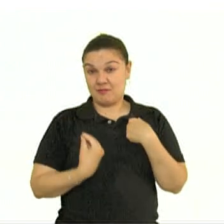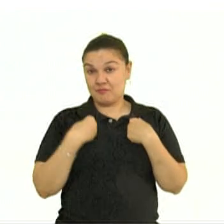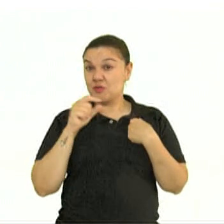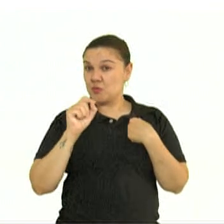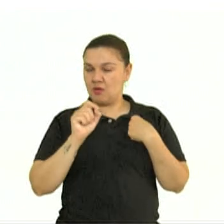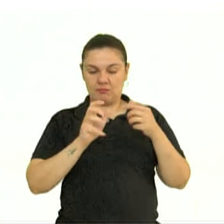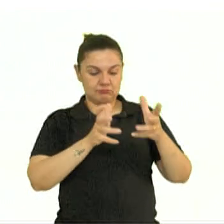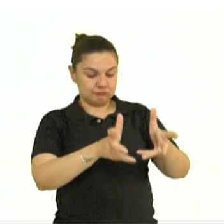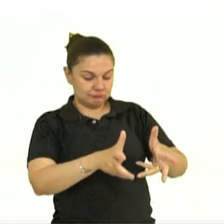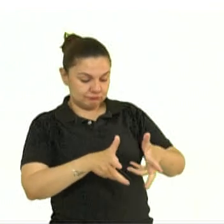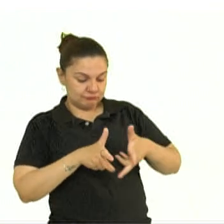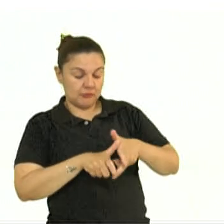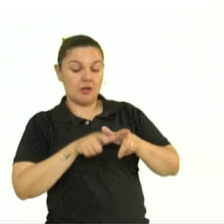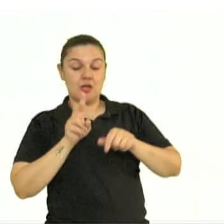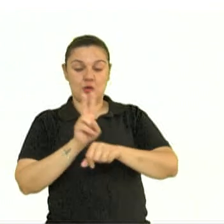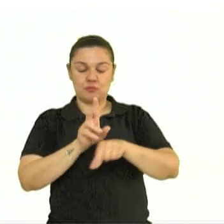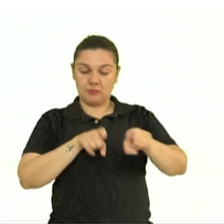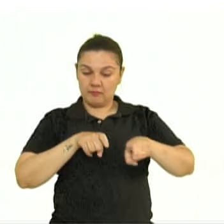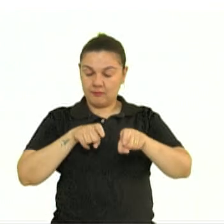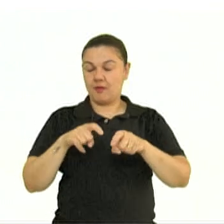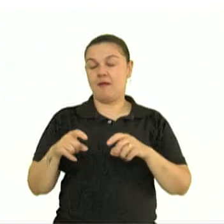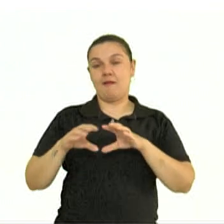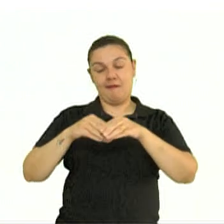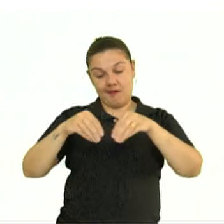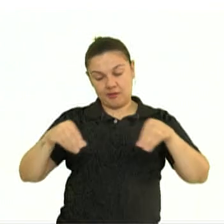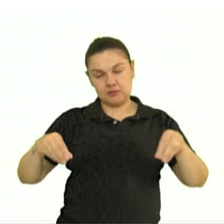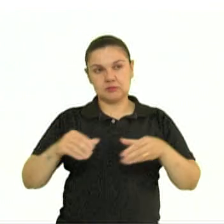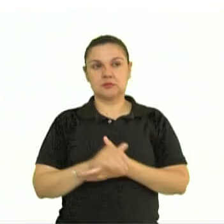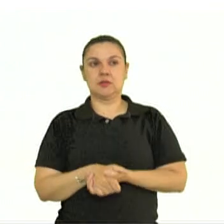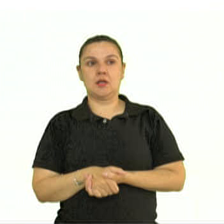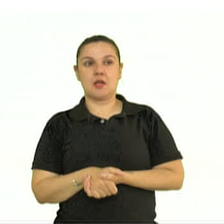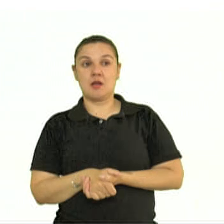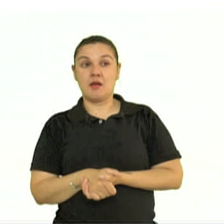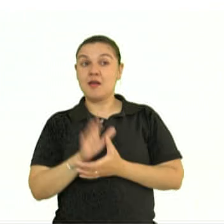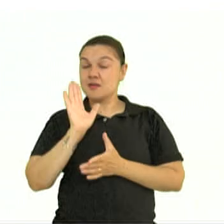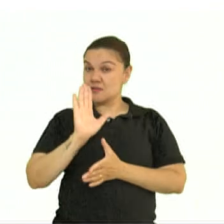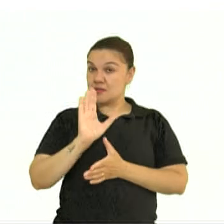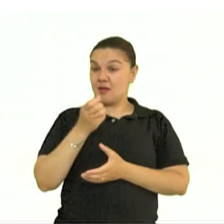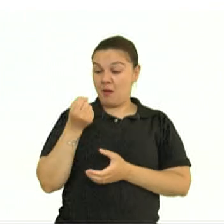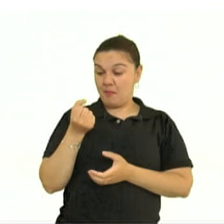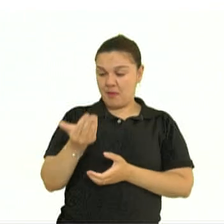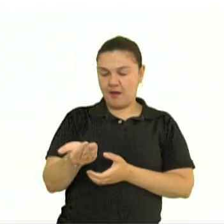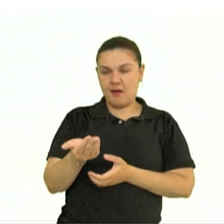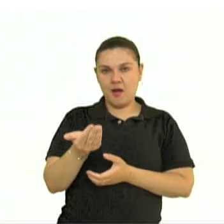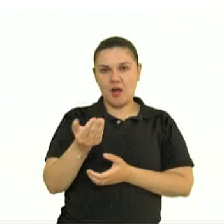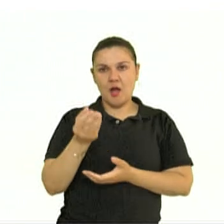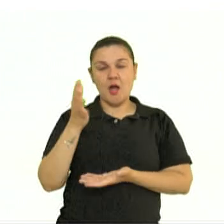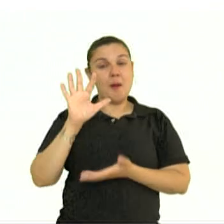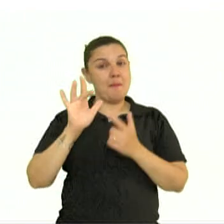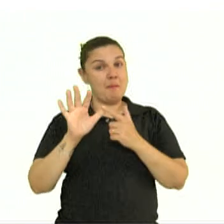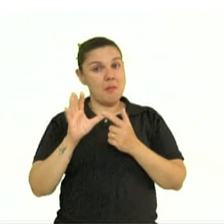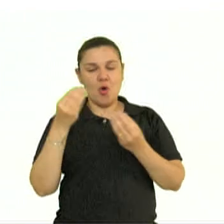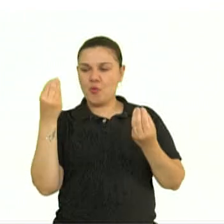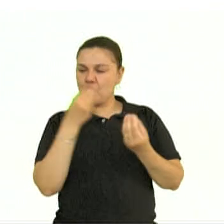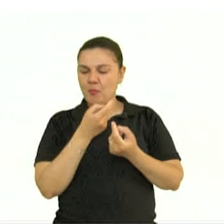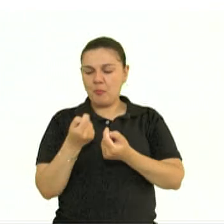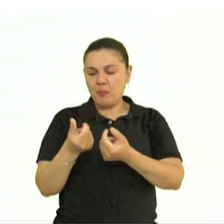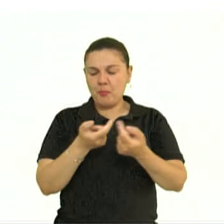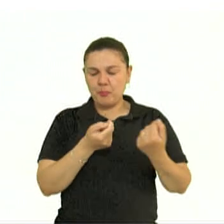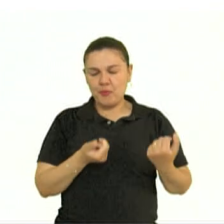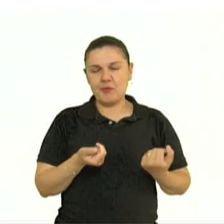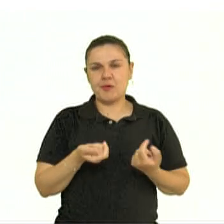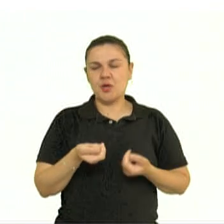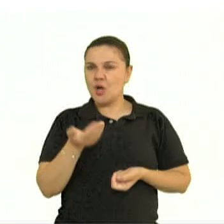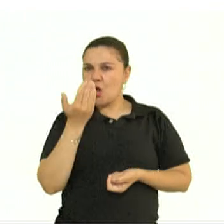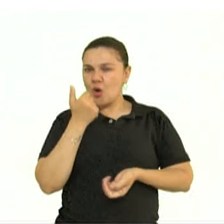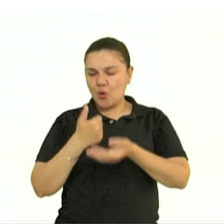terra, sem outra paga mais que o repartido, por mãos escassas, mísero sustento. Então, o que ele está dizendo?